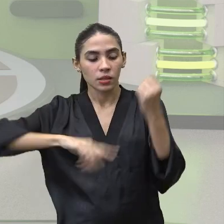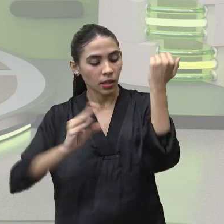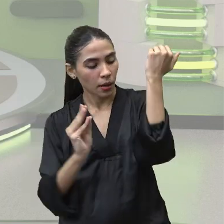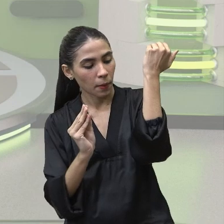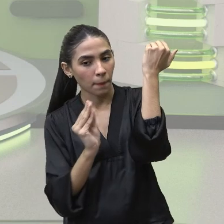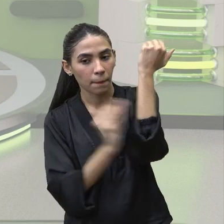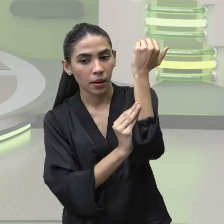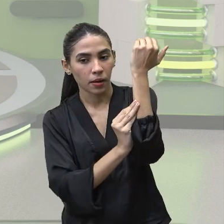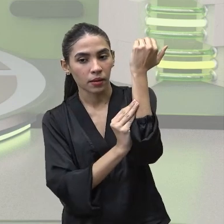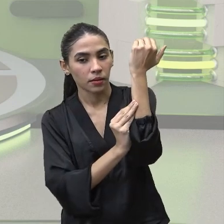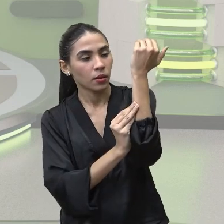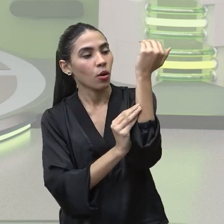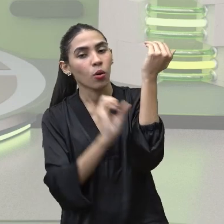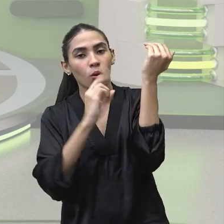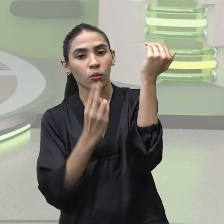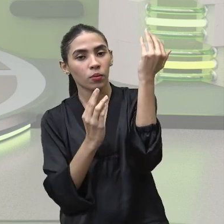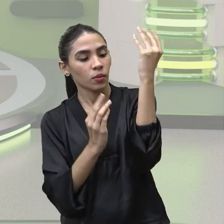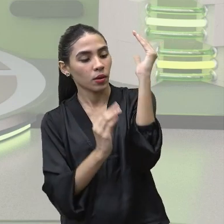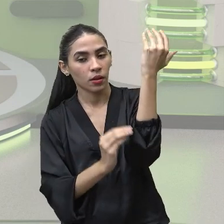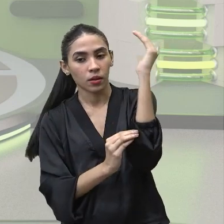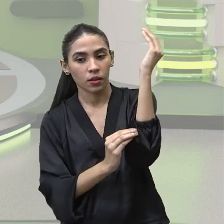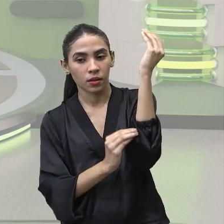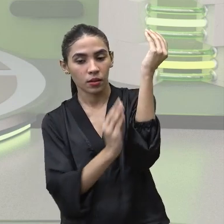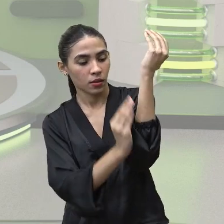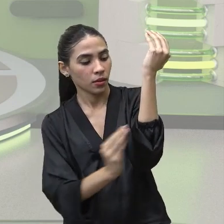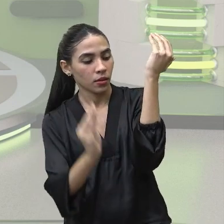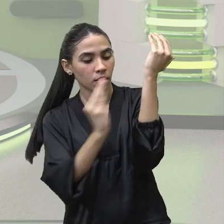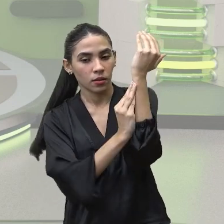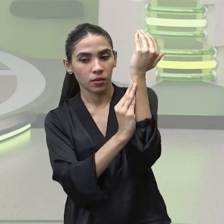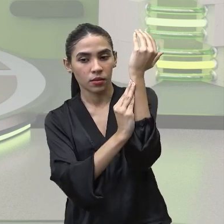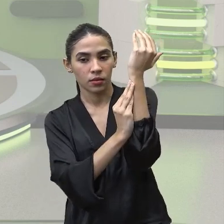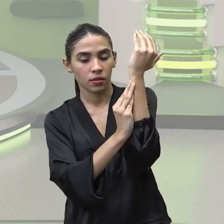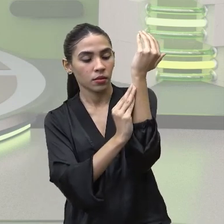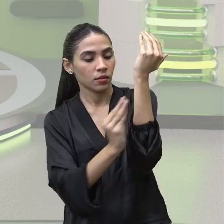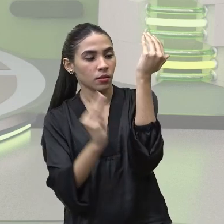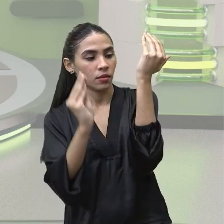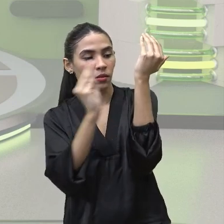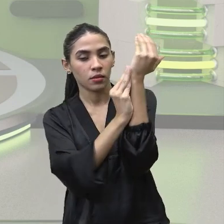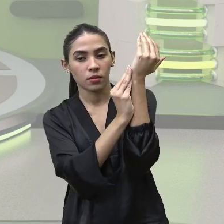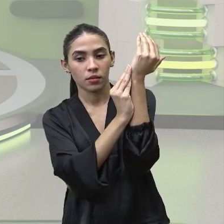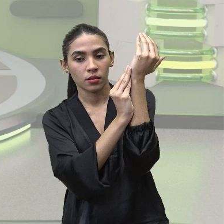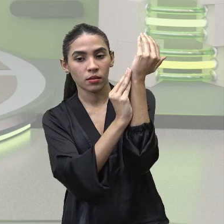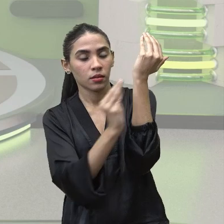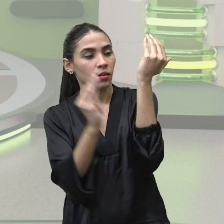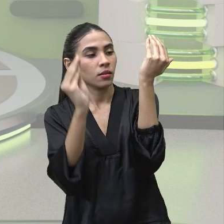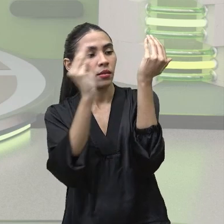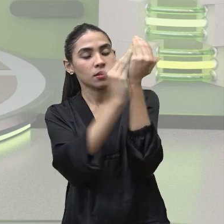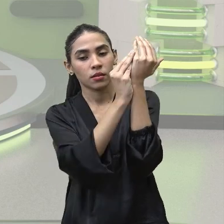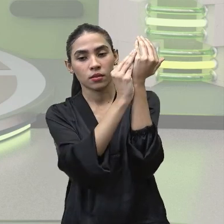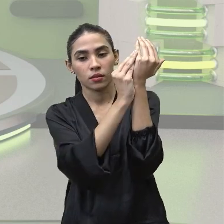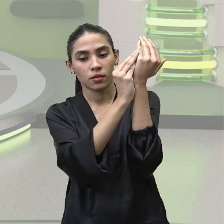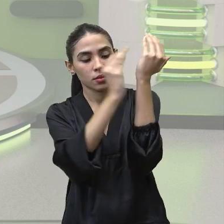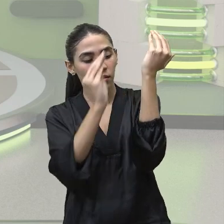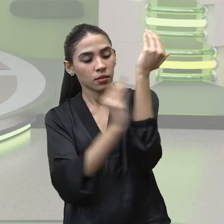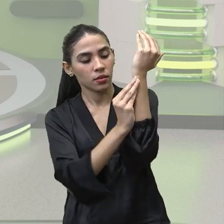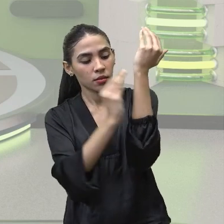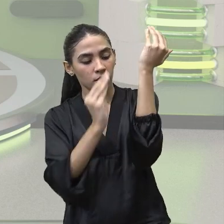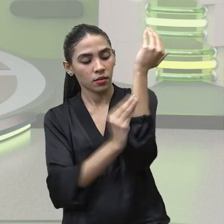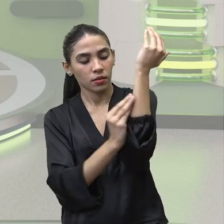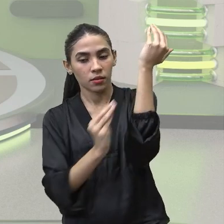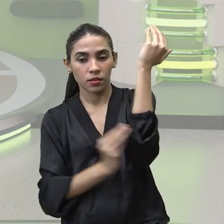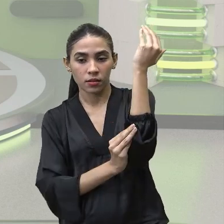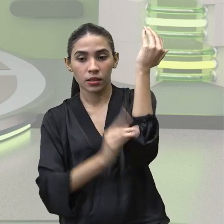na parede de árvore, na estrutura mais externa das árvores, para subir, para descer e para se deslocar.